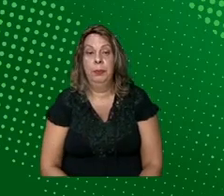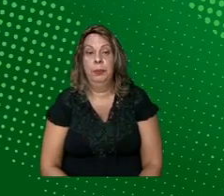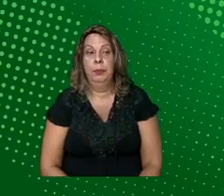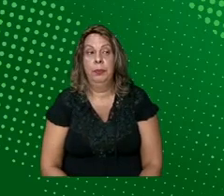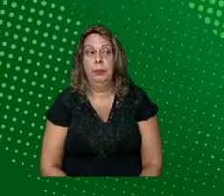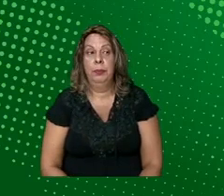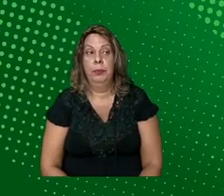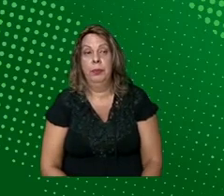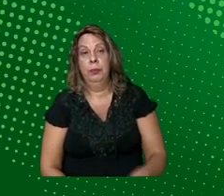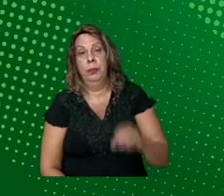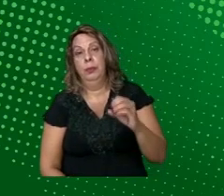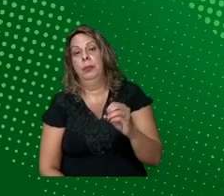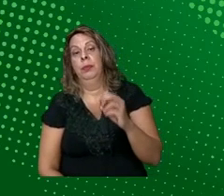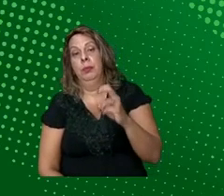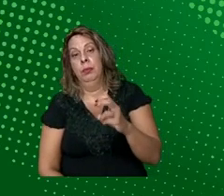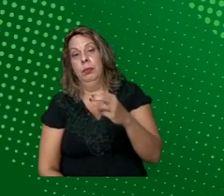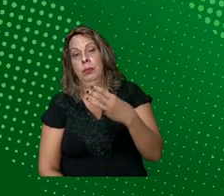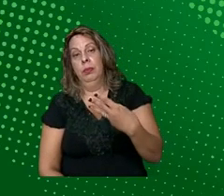vou anunciar aqui o